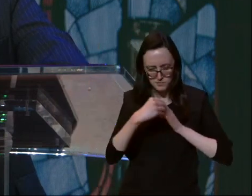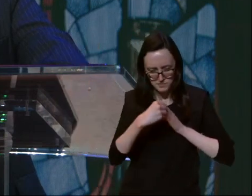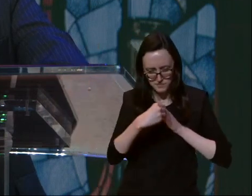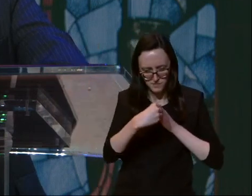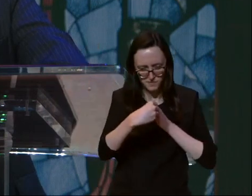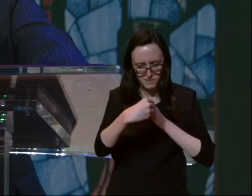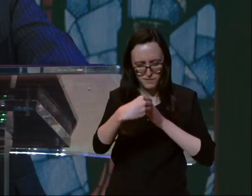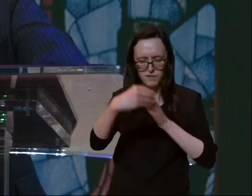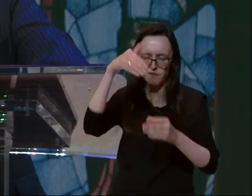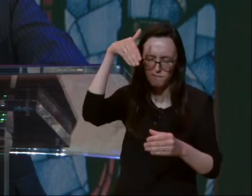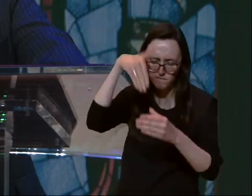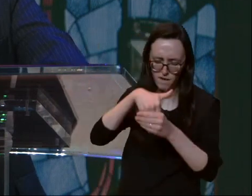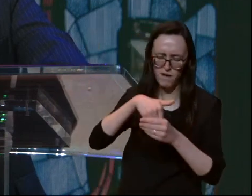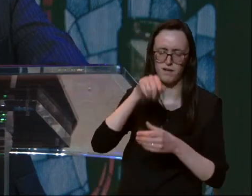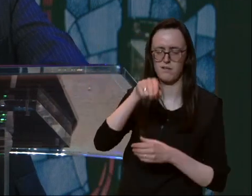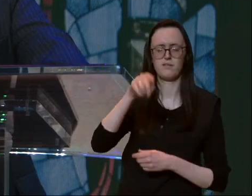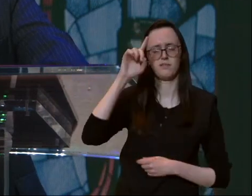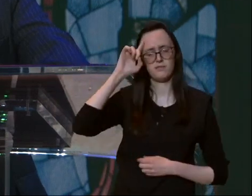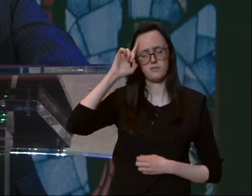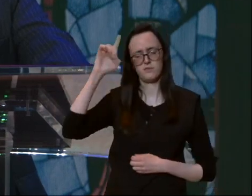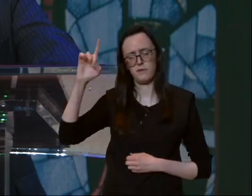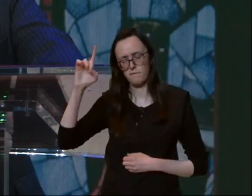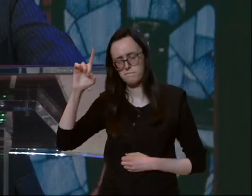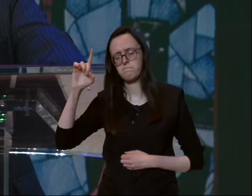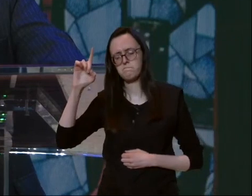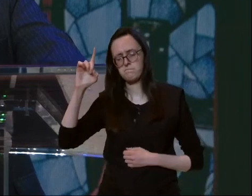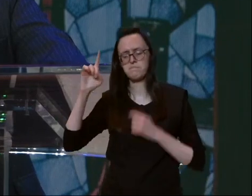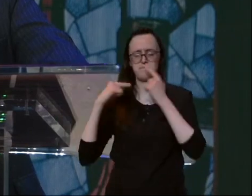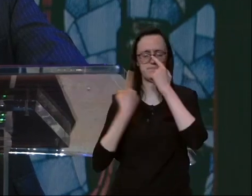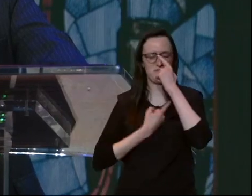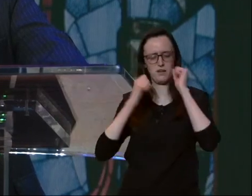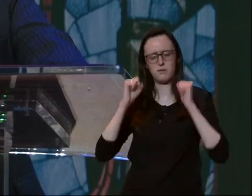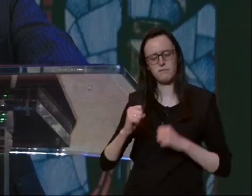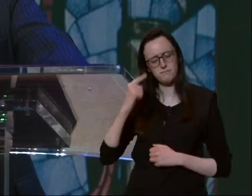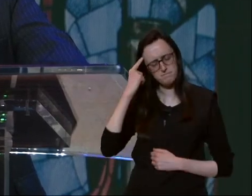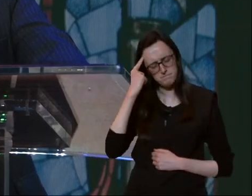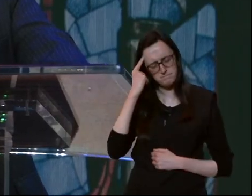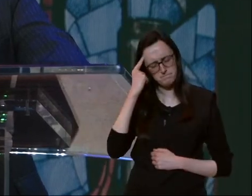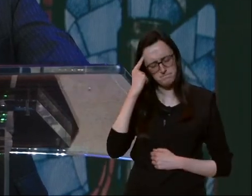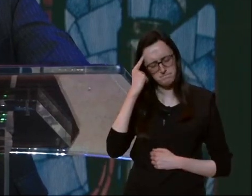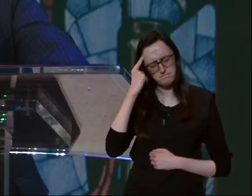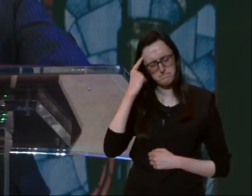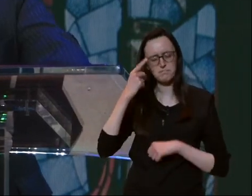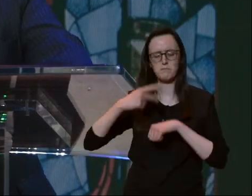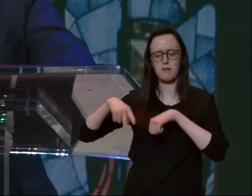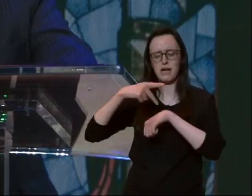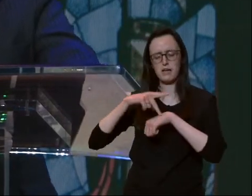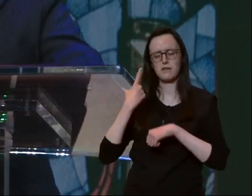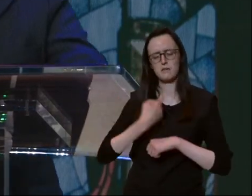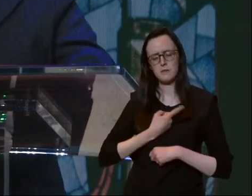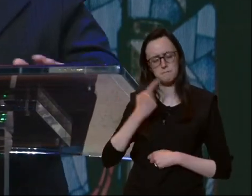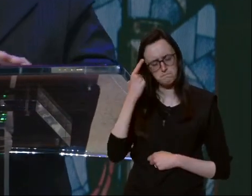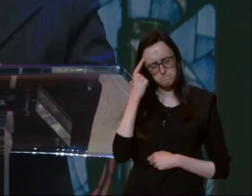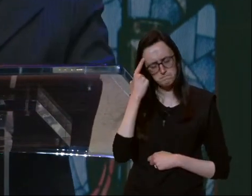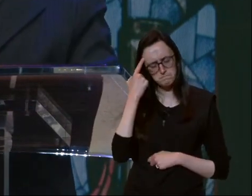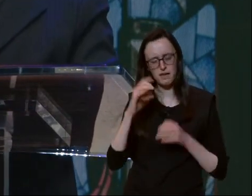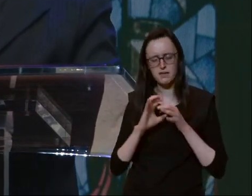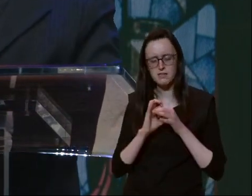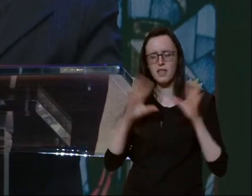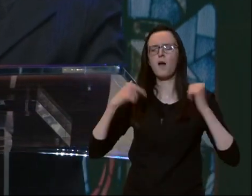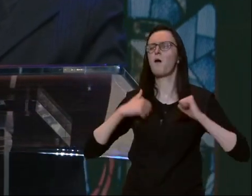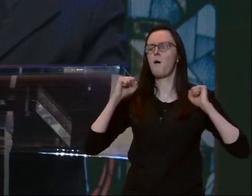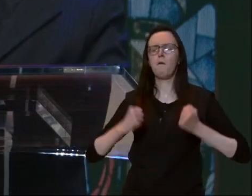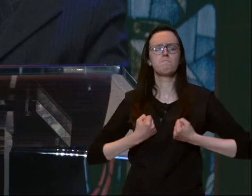no dia das eleições. Que pensemos na nossa pátria, que pensemos na liberdade